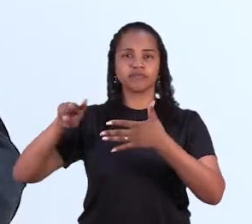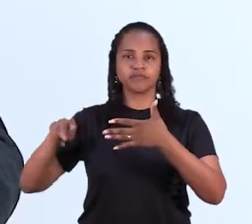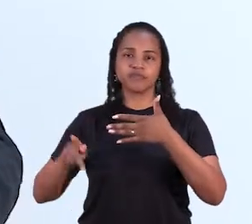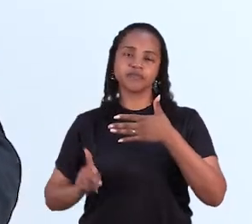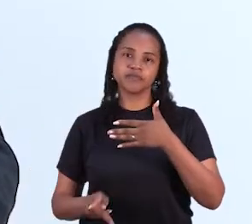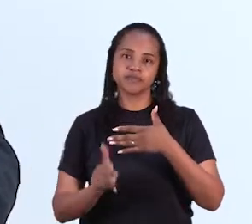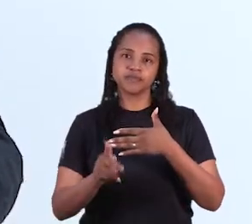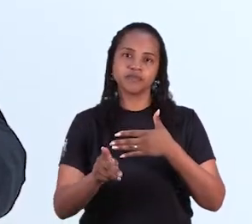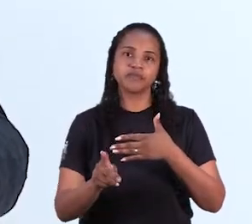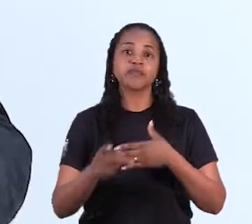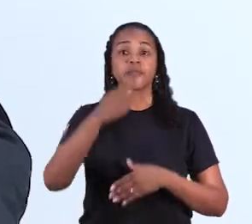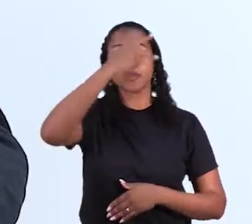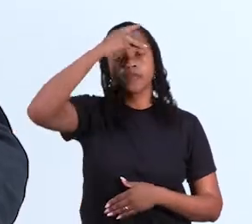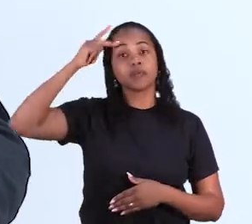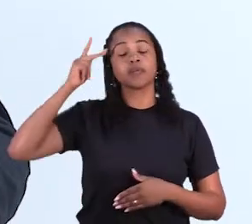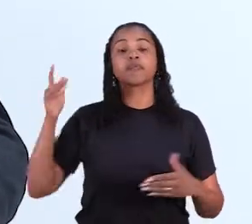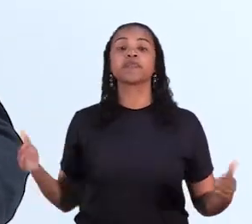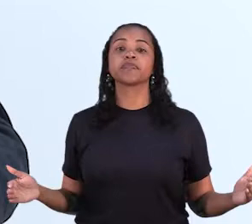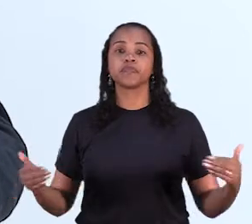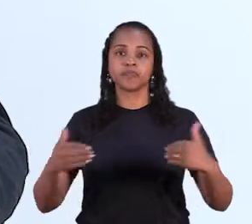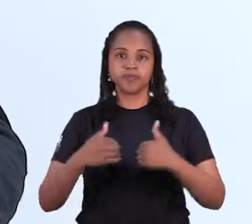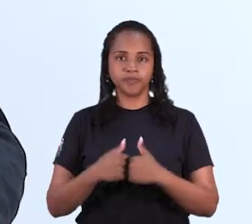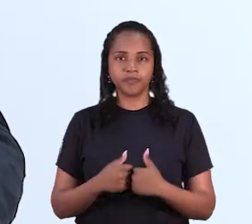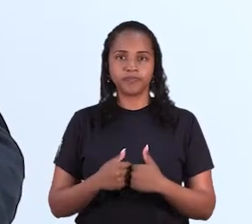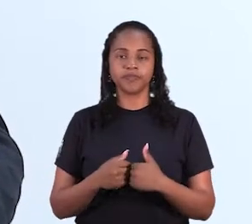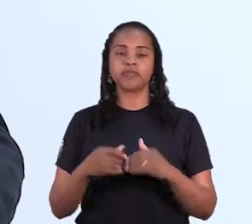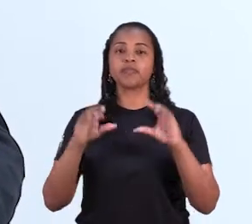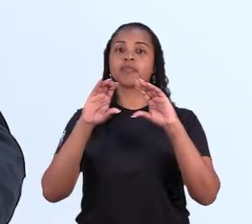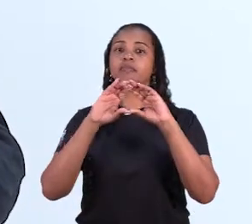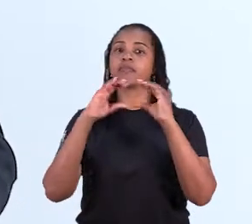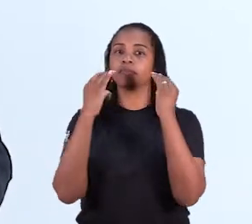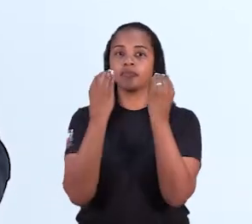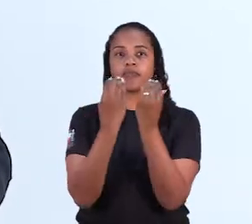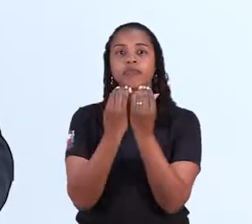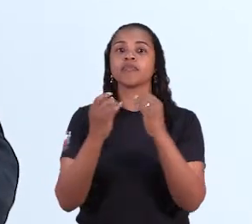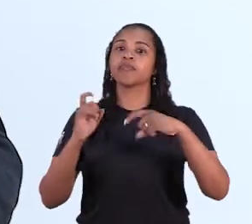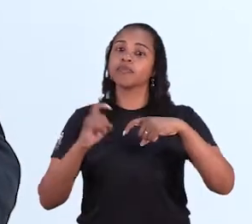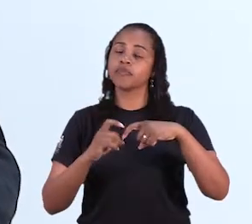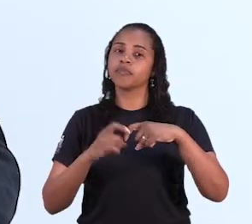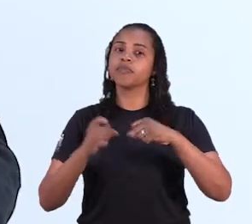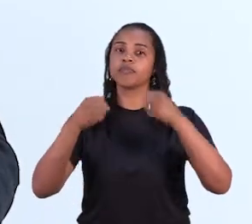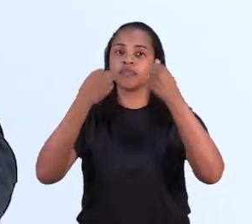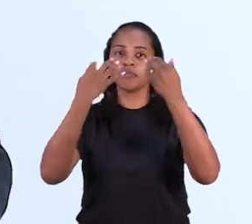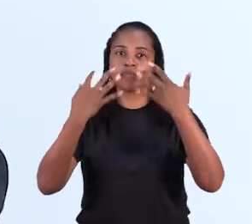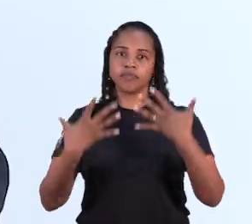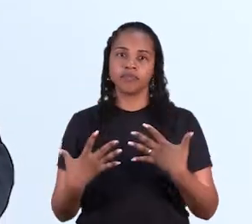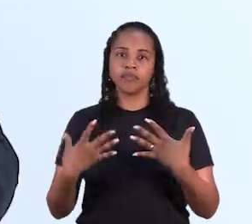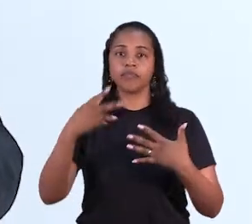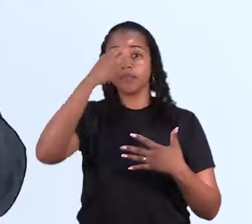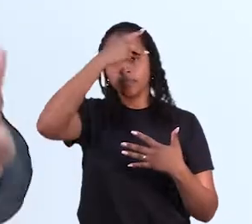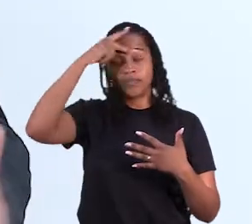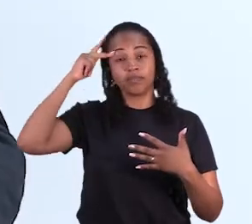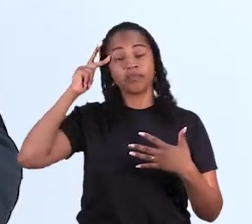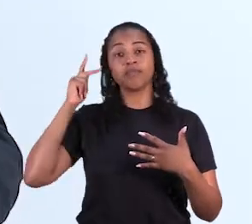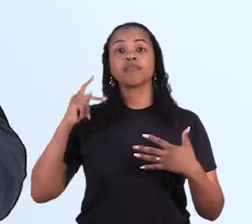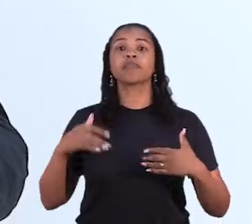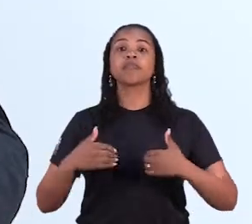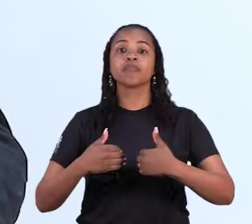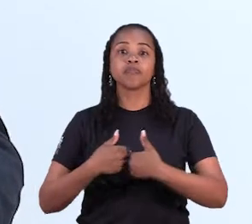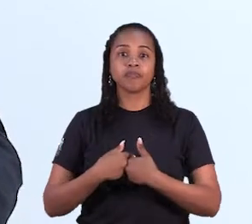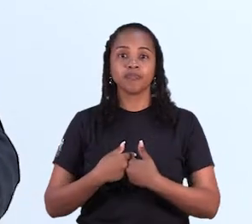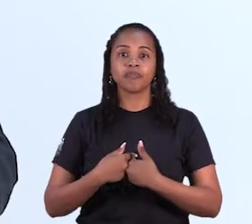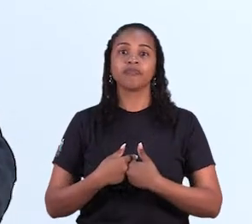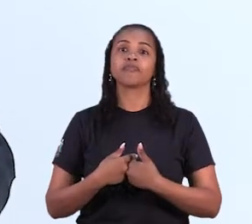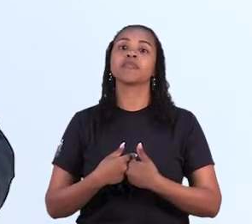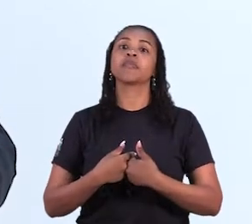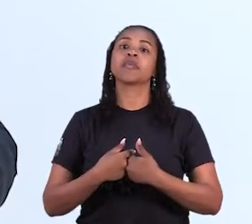multidisciplinar e ilimitado quando destinado aos autistas. A comunidade médica esclarece que o portador de